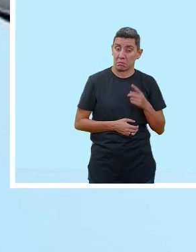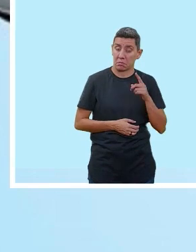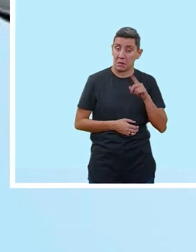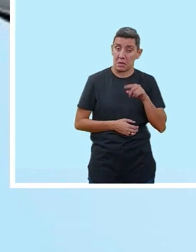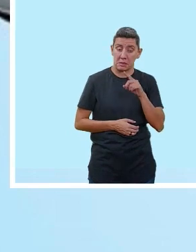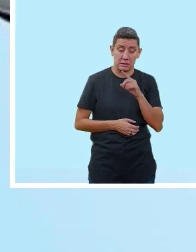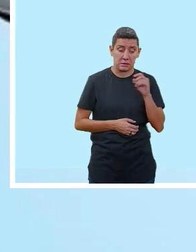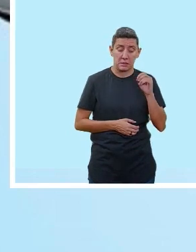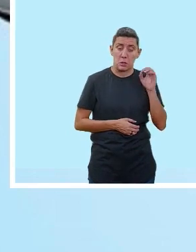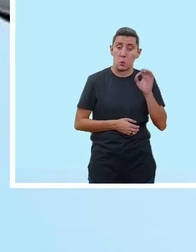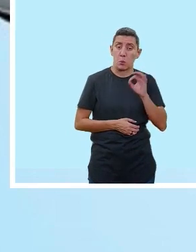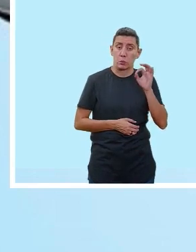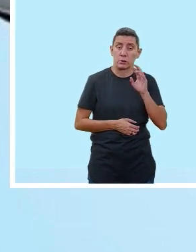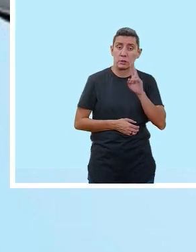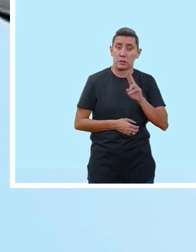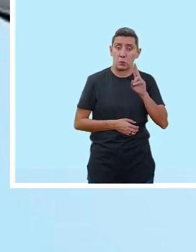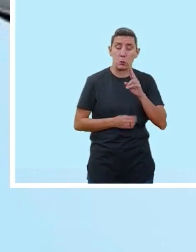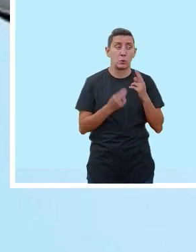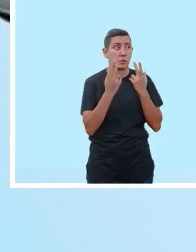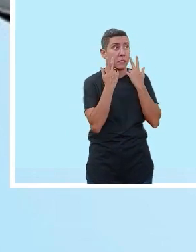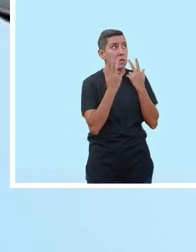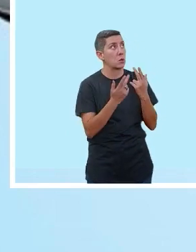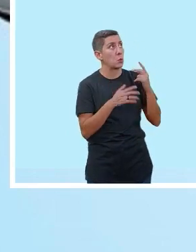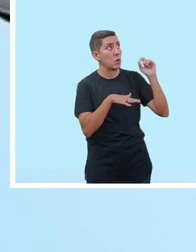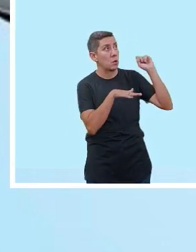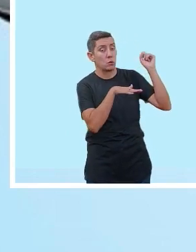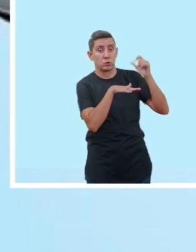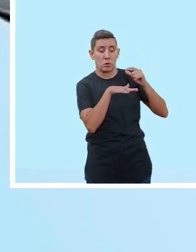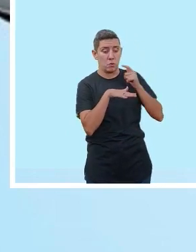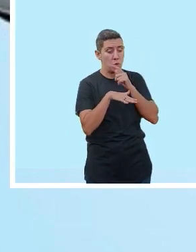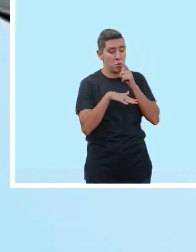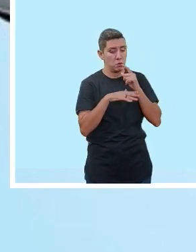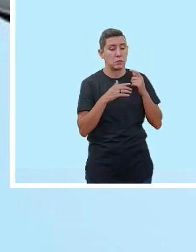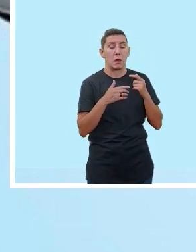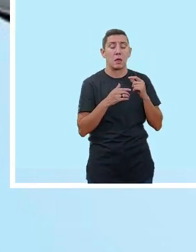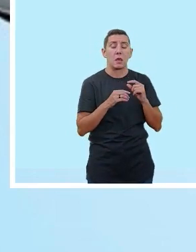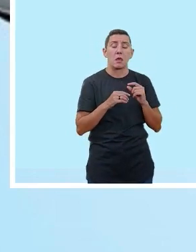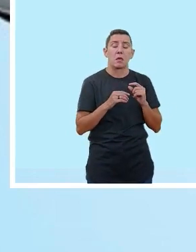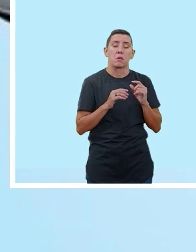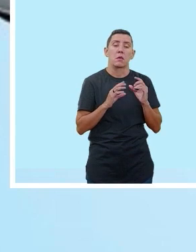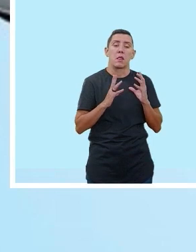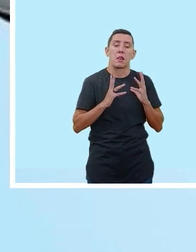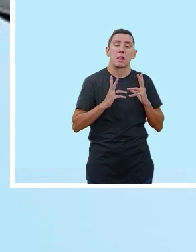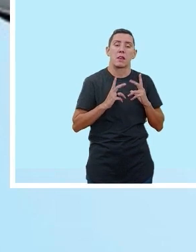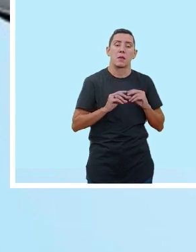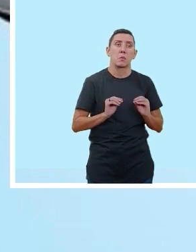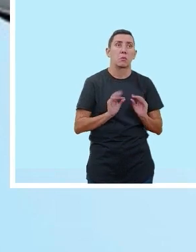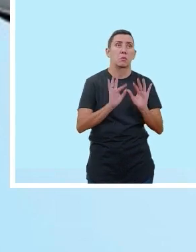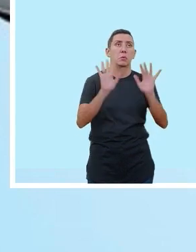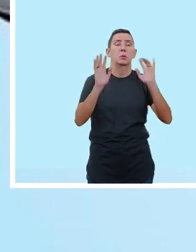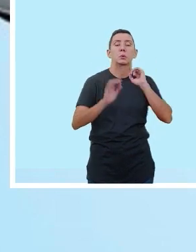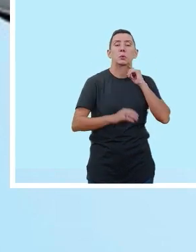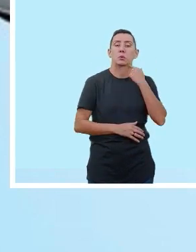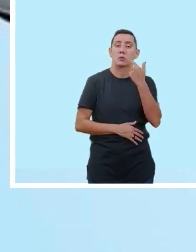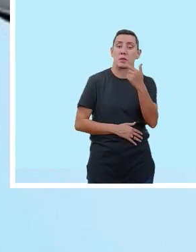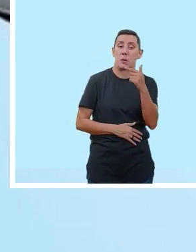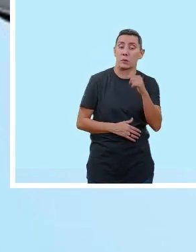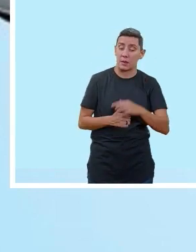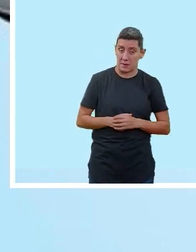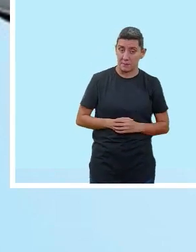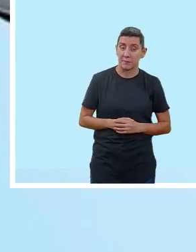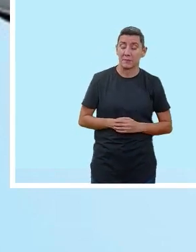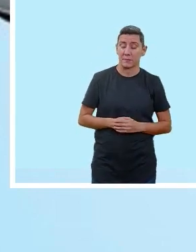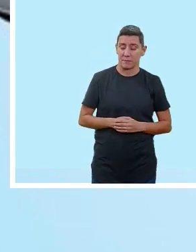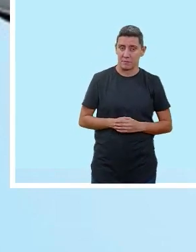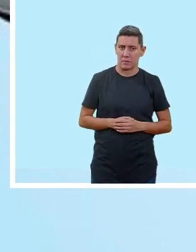conectada internamente à sua operação e com isso você tem uma redução do consumo de energia elétrica, né? Qual é o impacto disso?